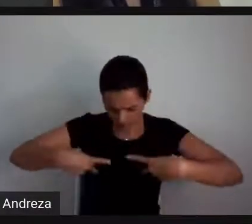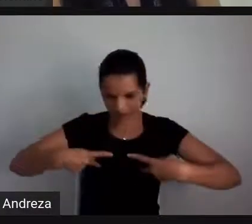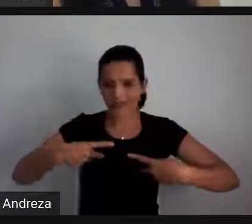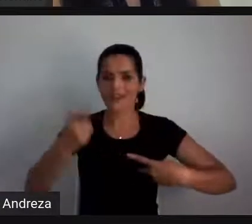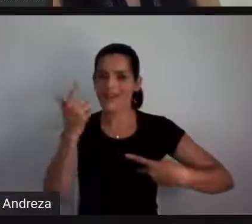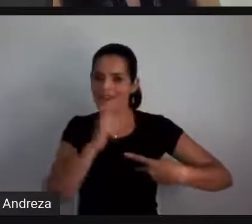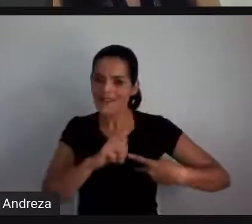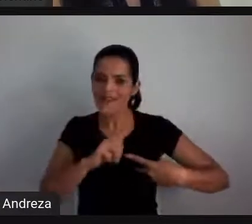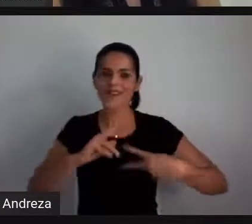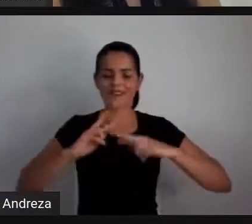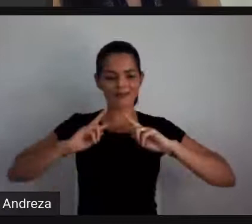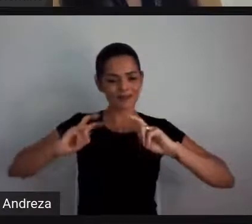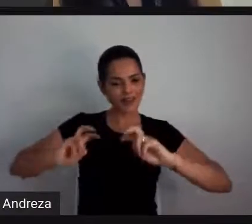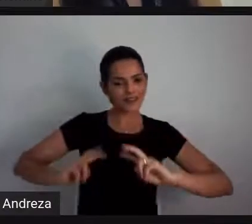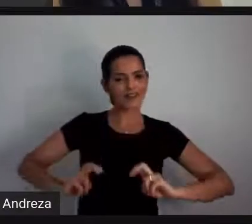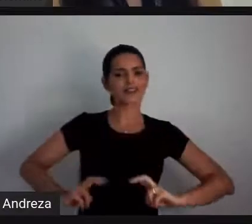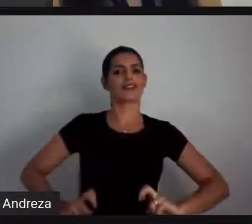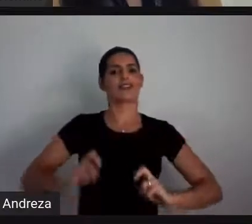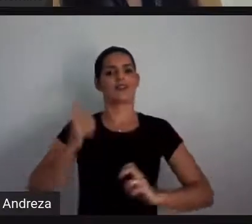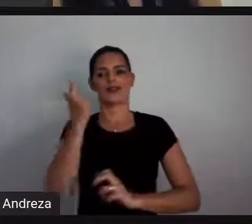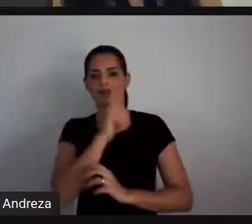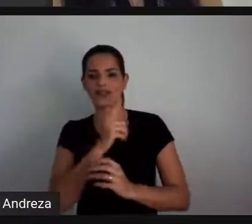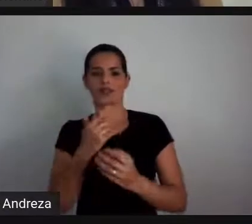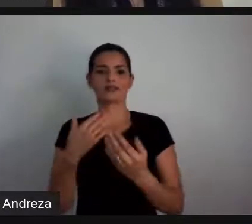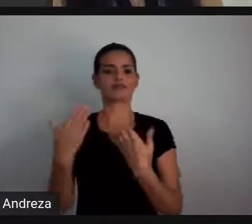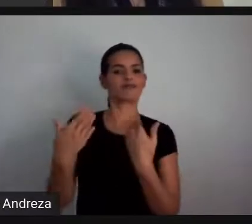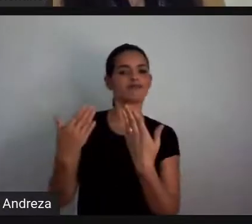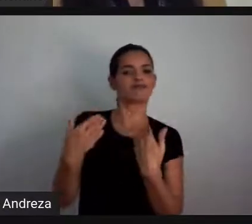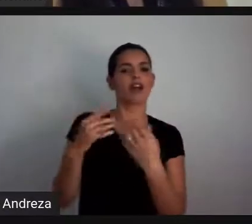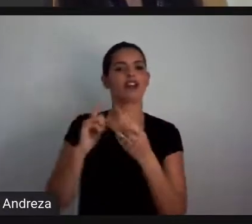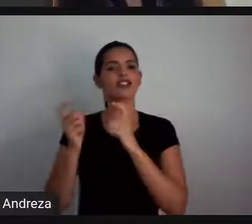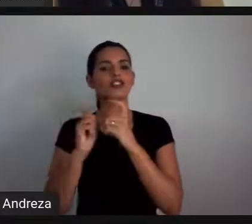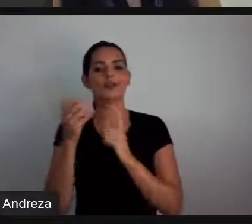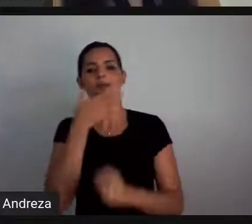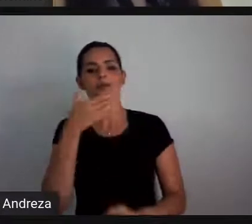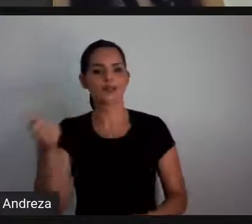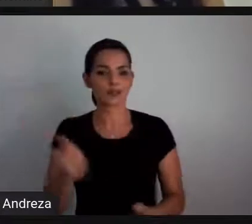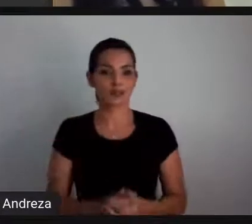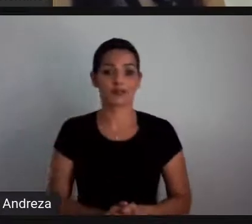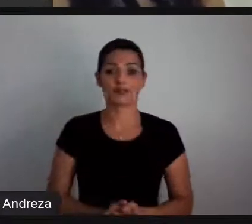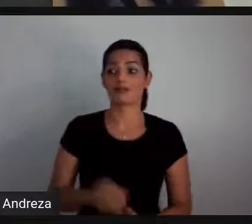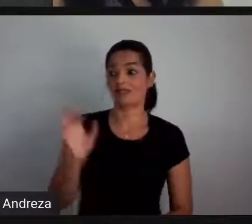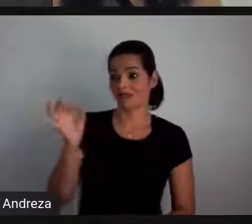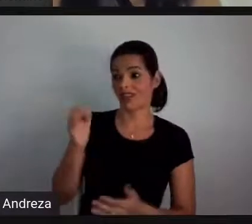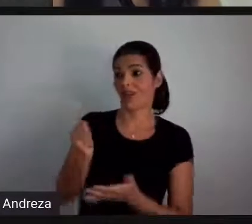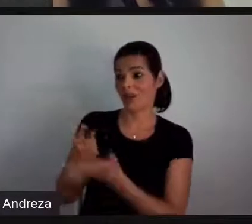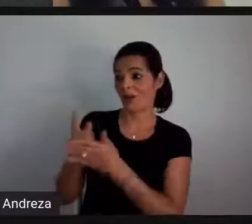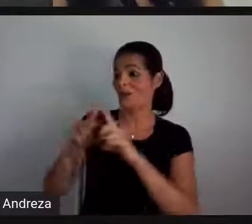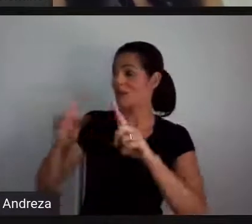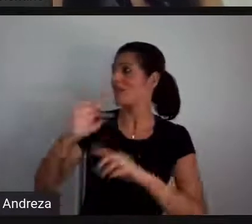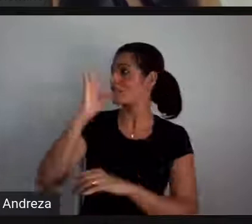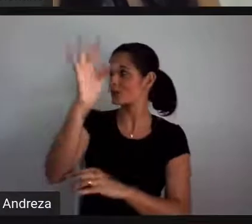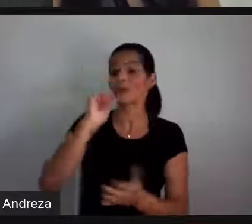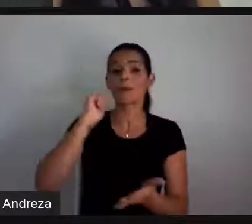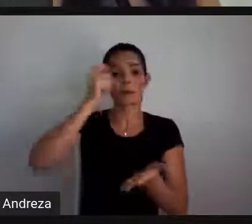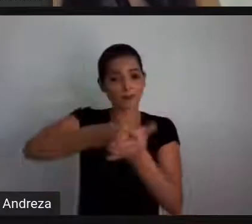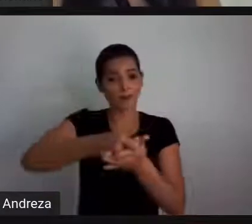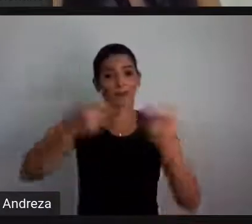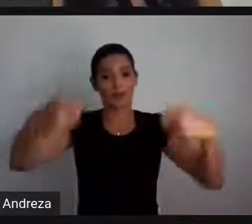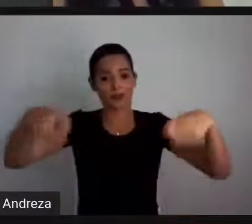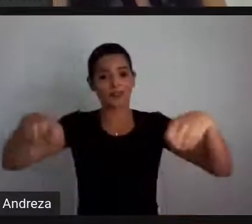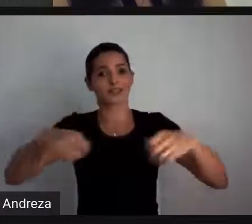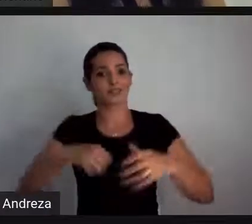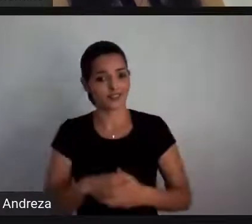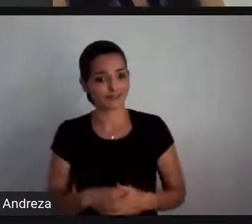administrar melhor as finanças, né? Porque a gente compra, depois a fatura chega, né? A fatura do cartão, né? Aí